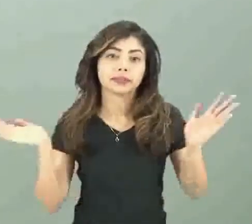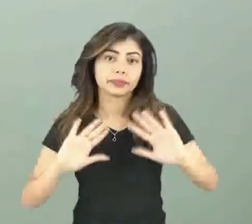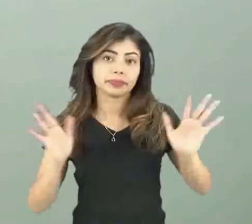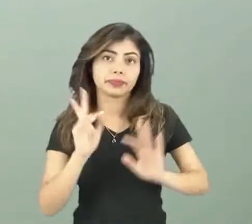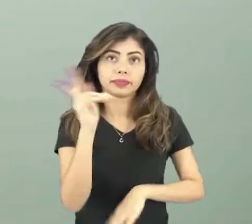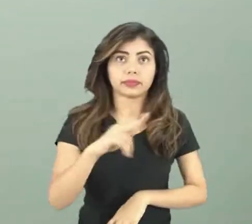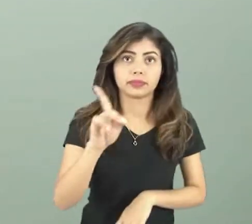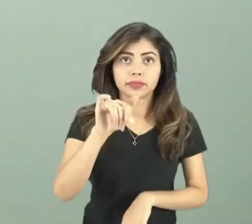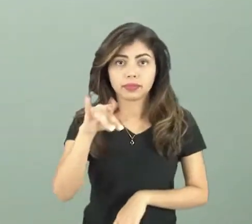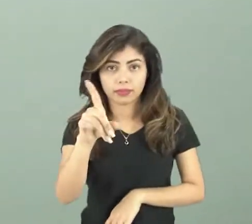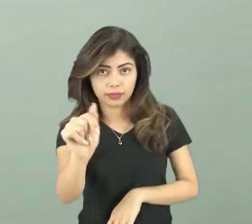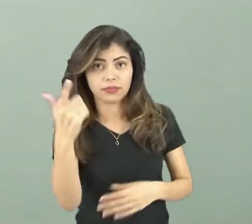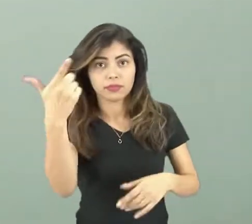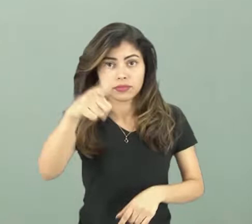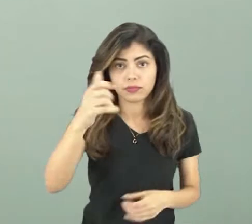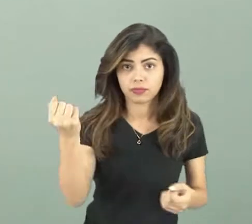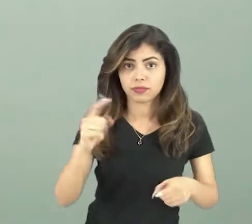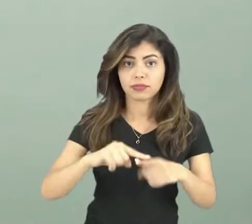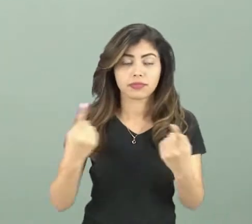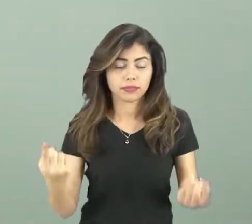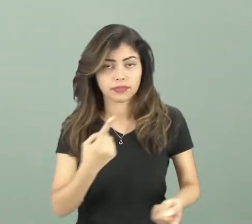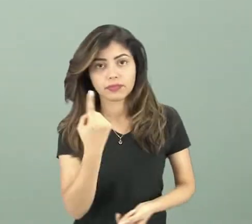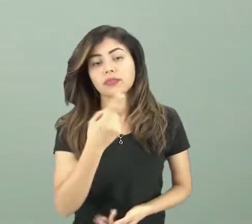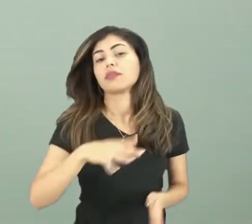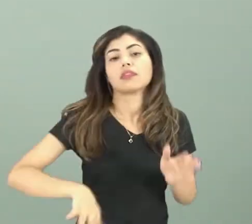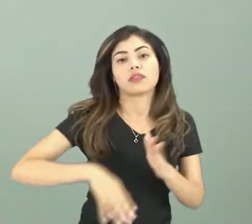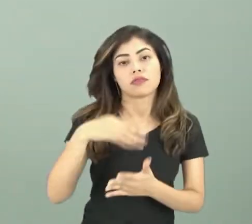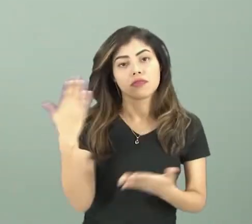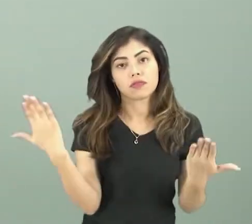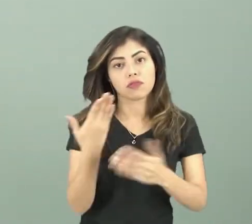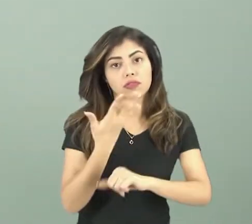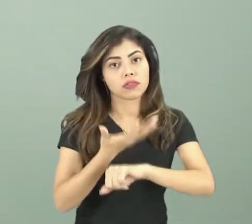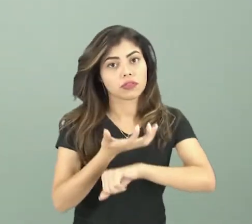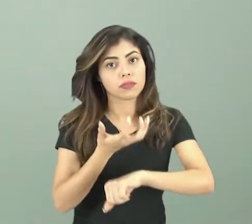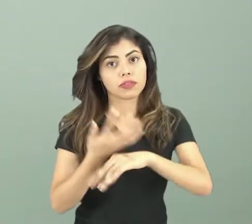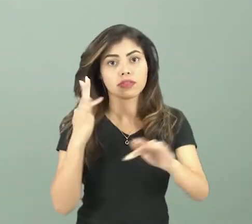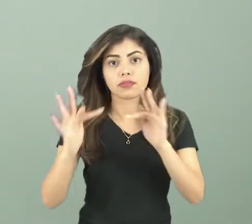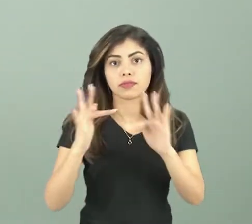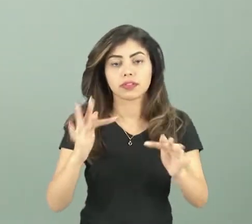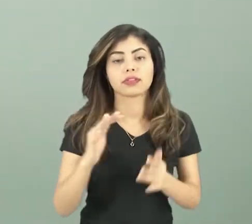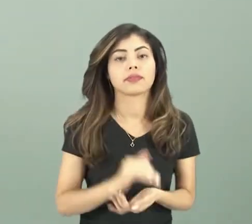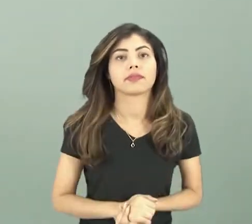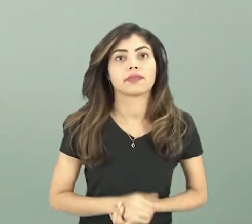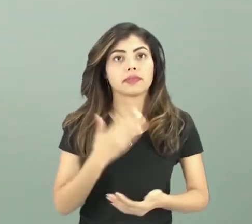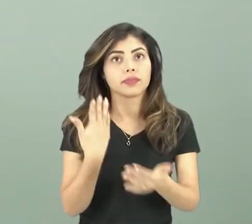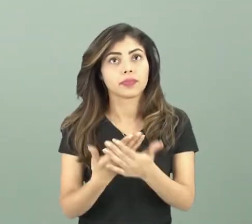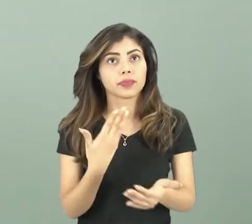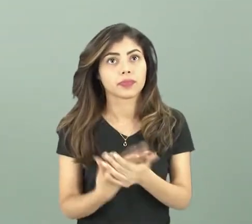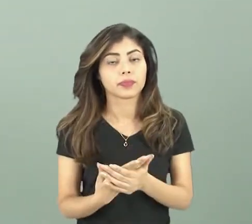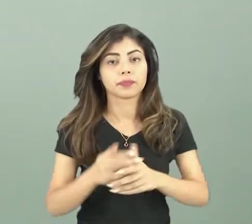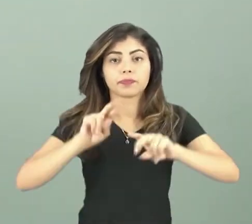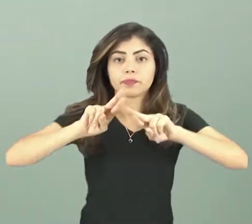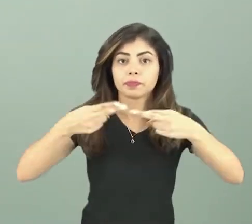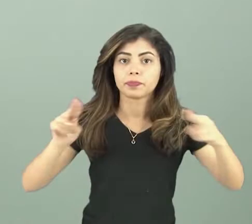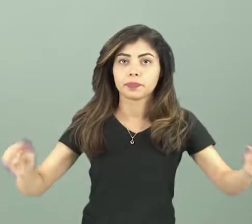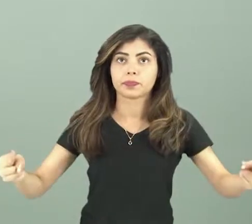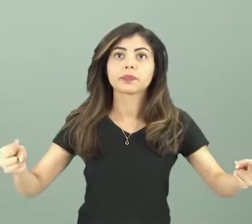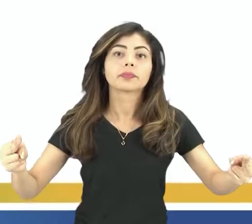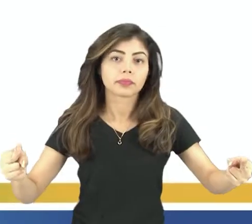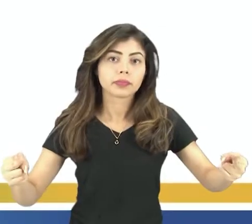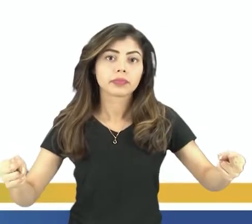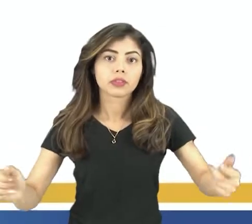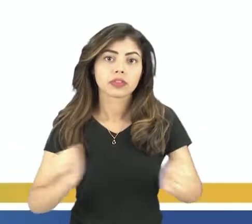Olá, professora Lídia aqui de novo, mais uma vez, e hoje na disciplina de Física nós iremos estudar sobre campo, a associação dos